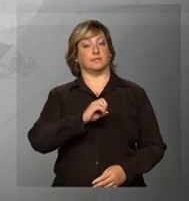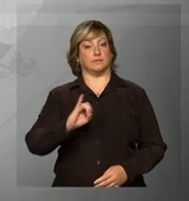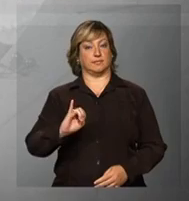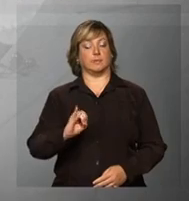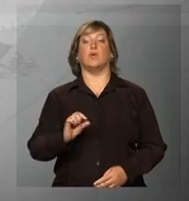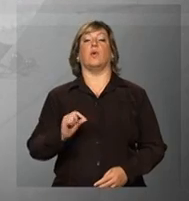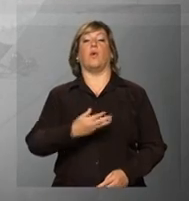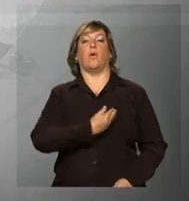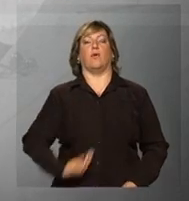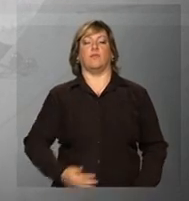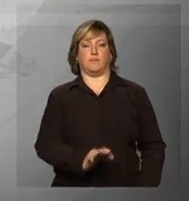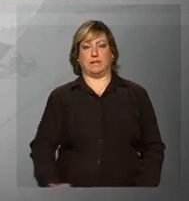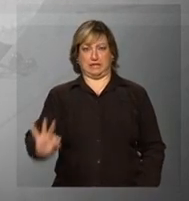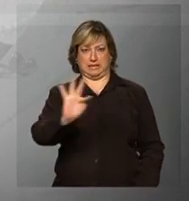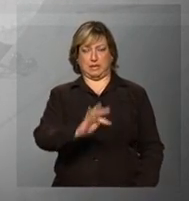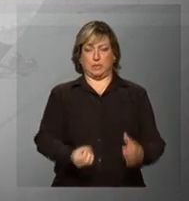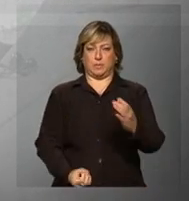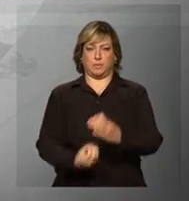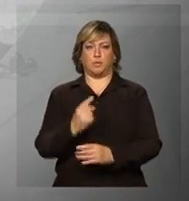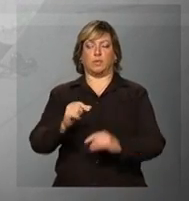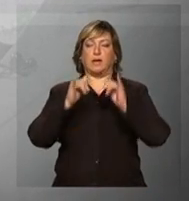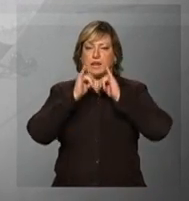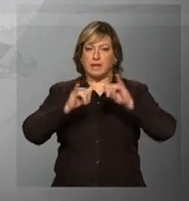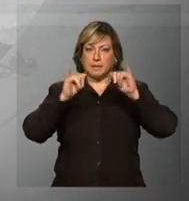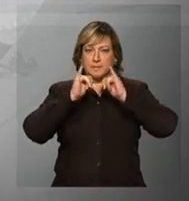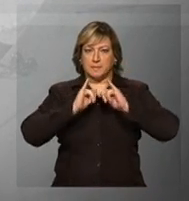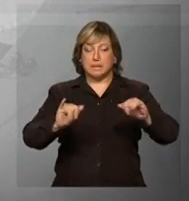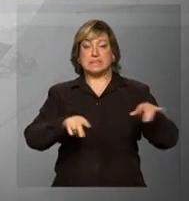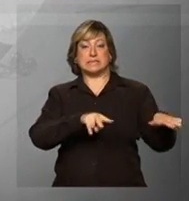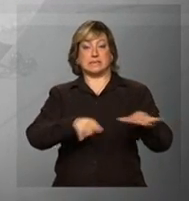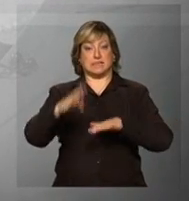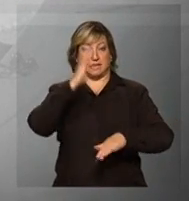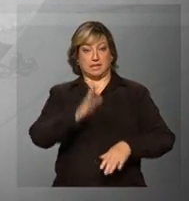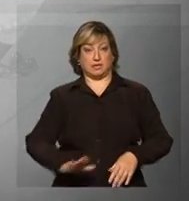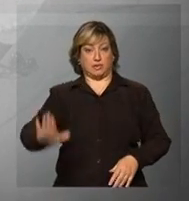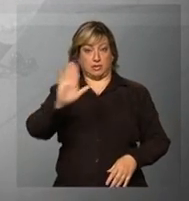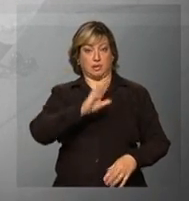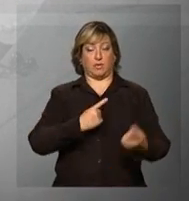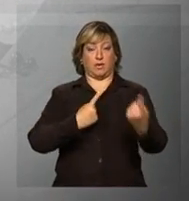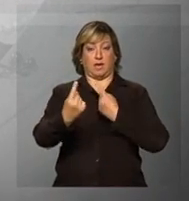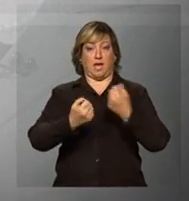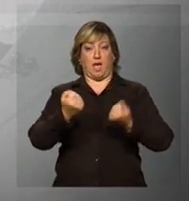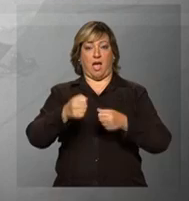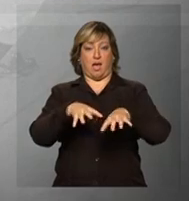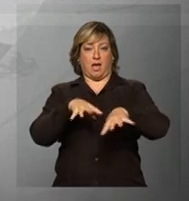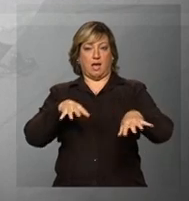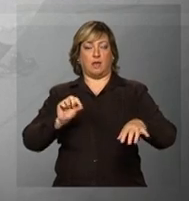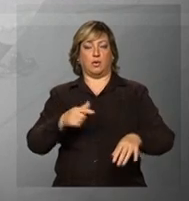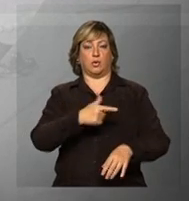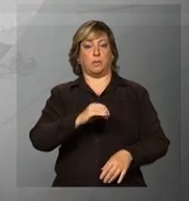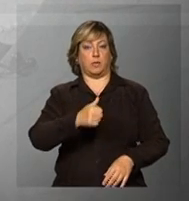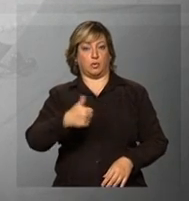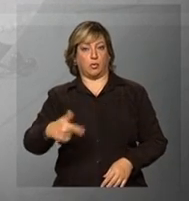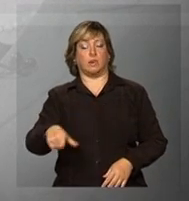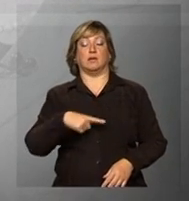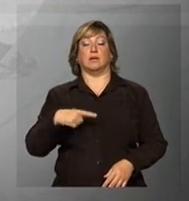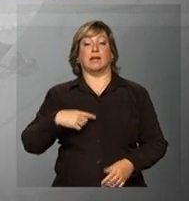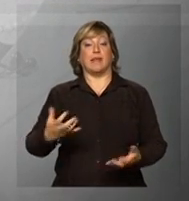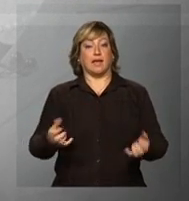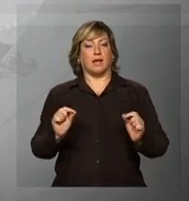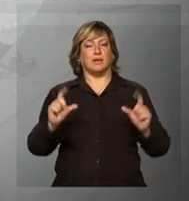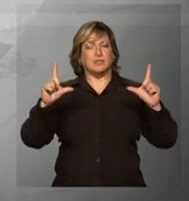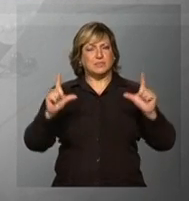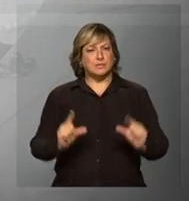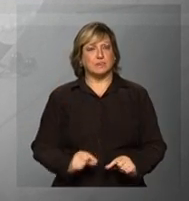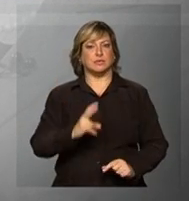Olá! O governo federal lançou a campanha da Semana Nacional do Trânsito 2012. A meta é reduzir pela